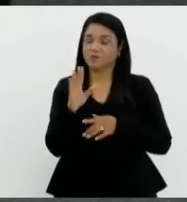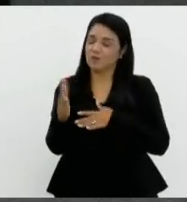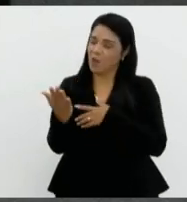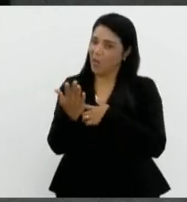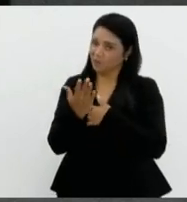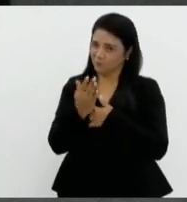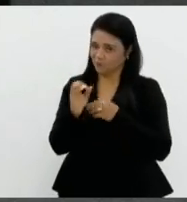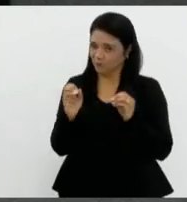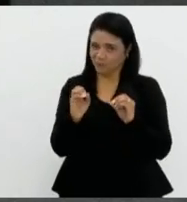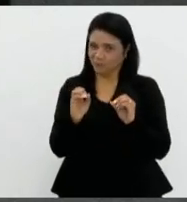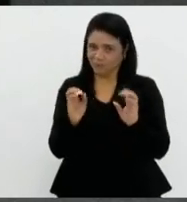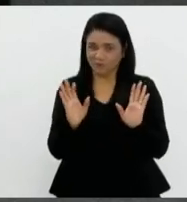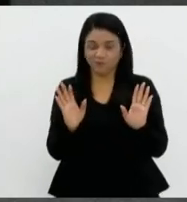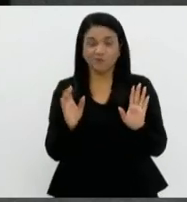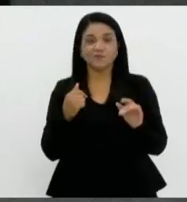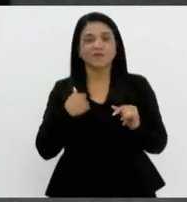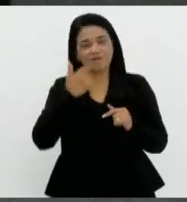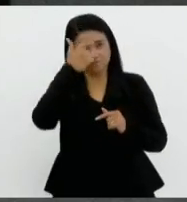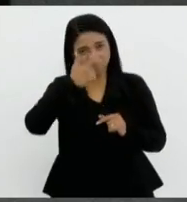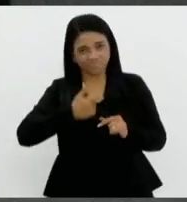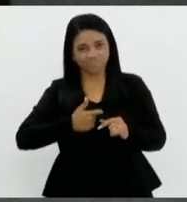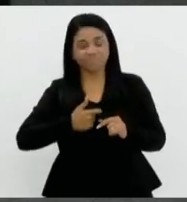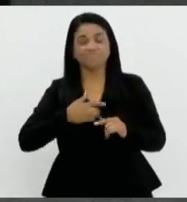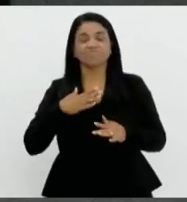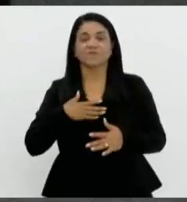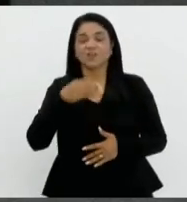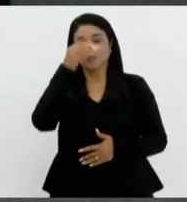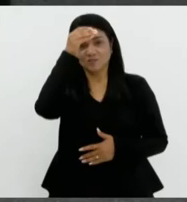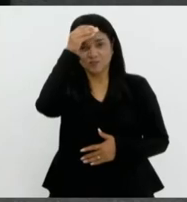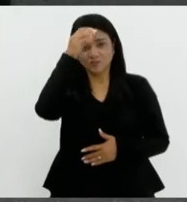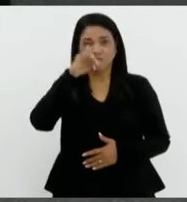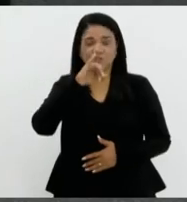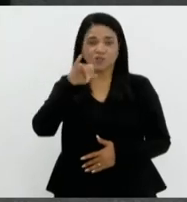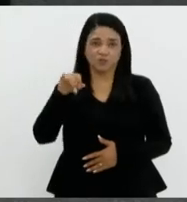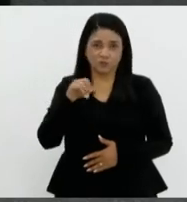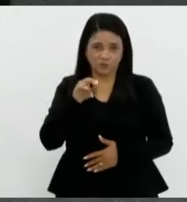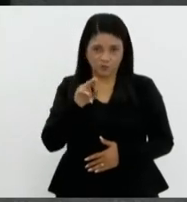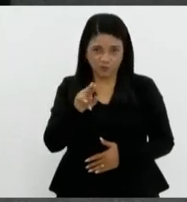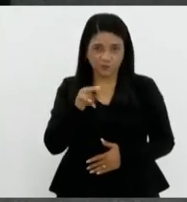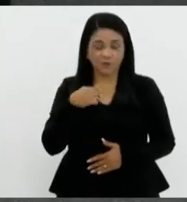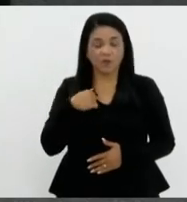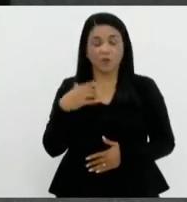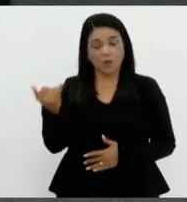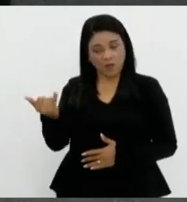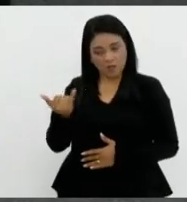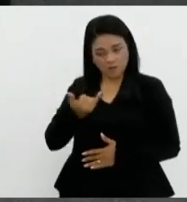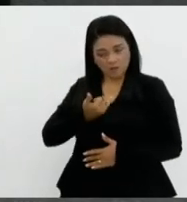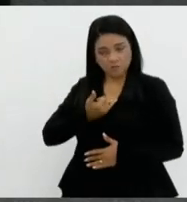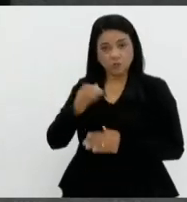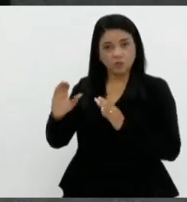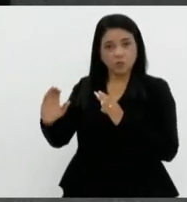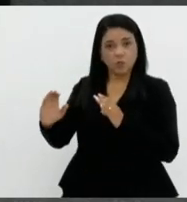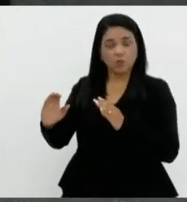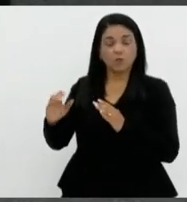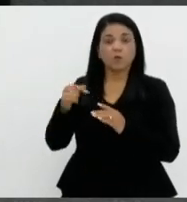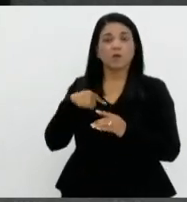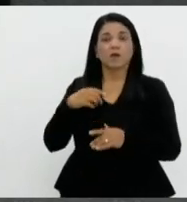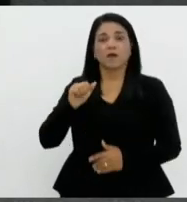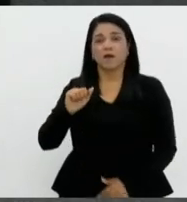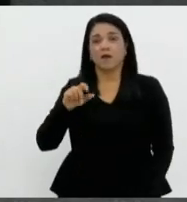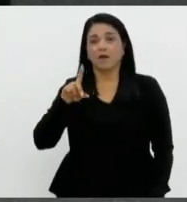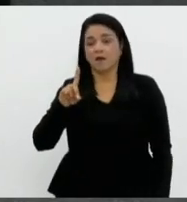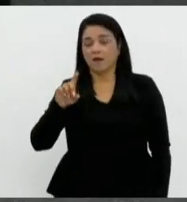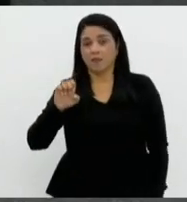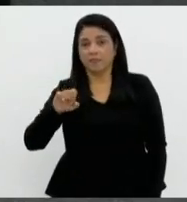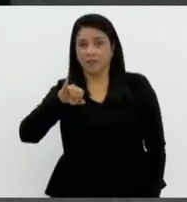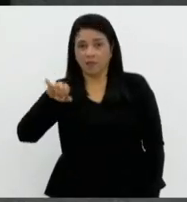benevolência, porque serei realmente... Tia Ju, eu recebi um comunicado da DERGE, que é a Associação dos